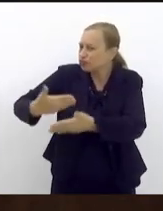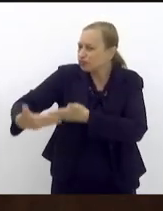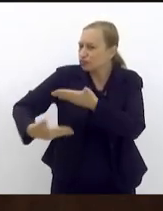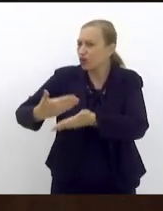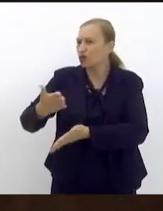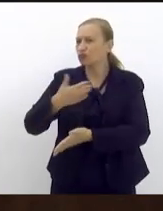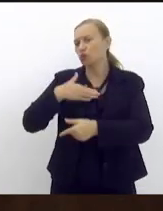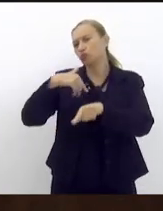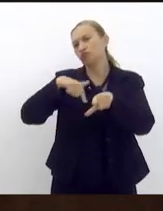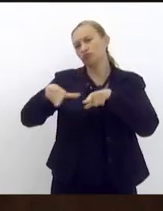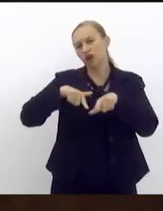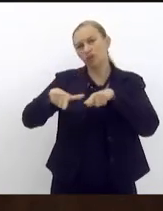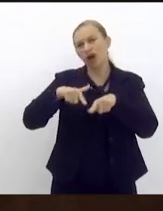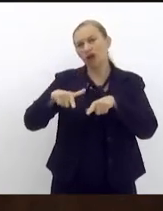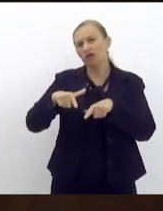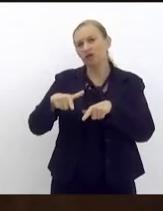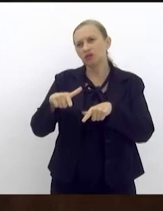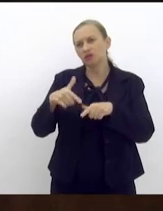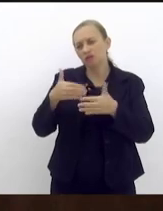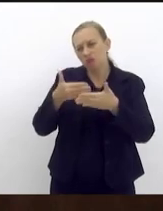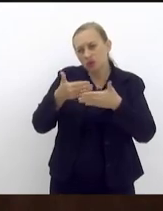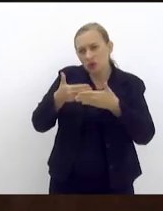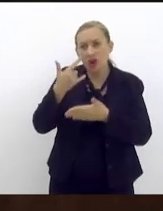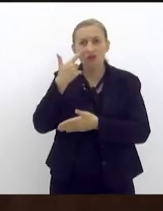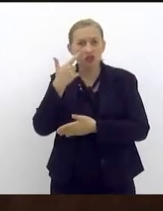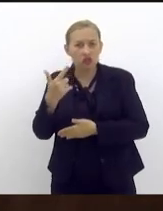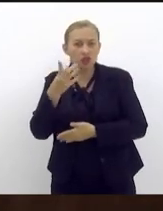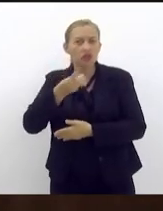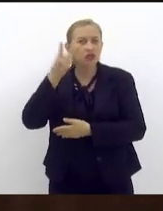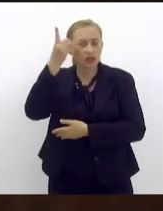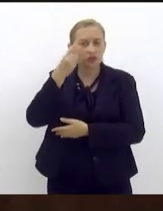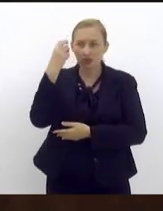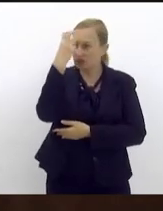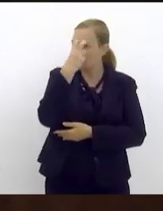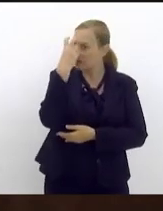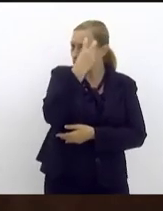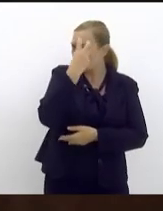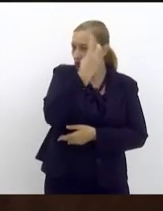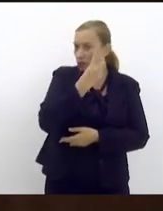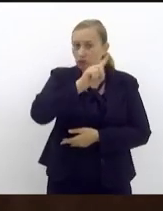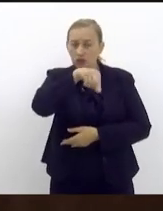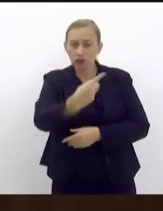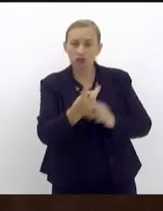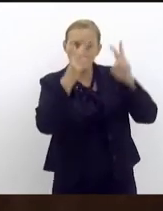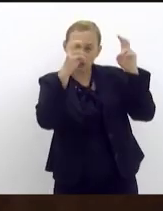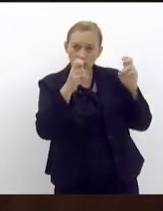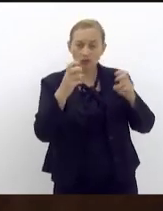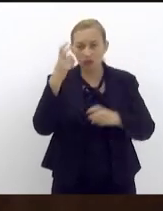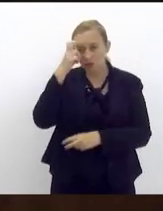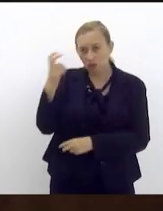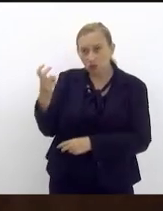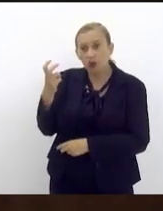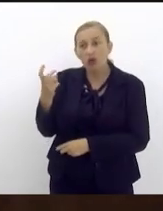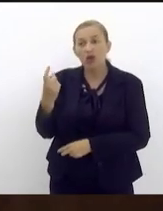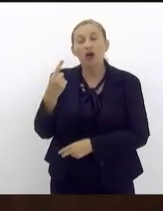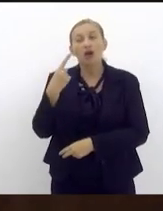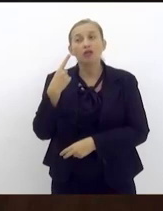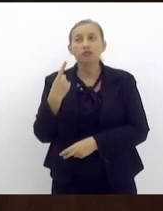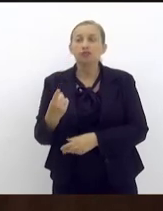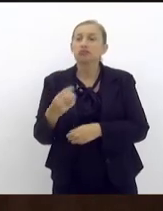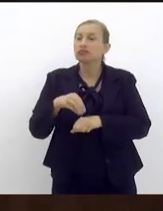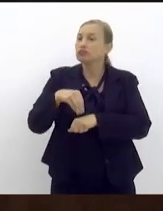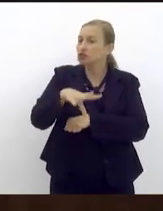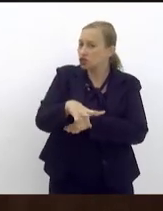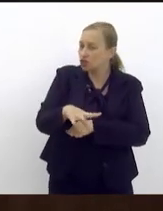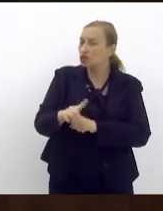mandato me aproximado e vejo aqui a deputada Verônica sobre as questões da cultura e aí fiz uma